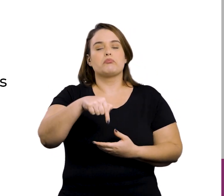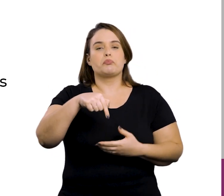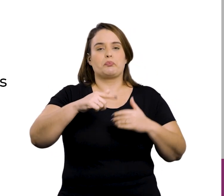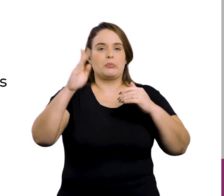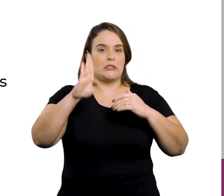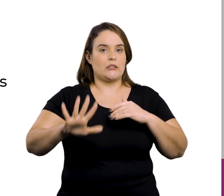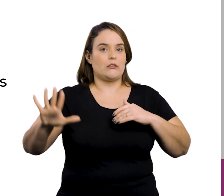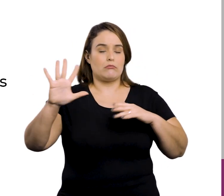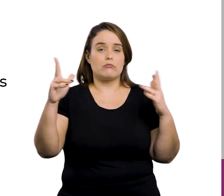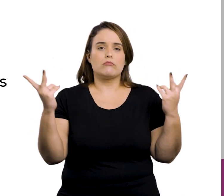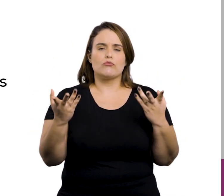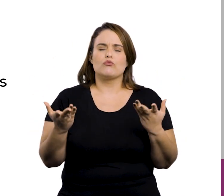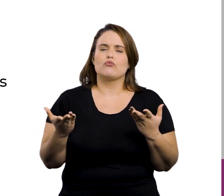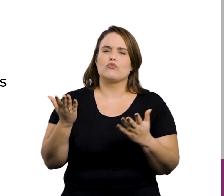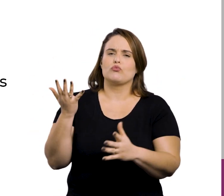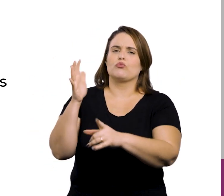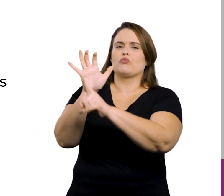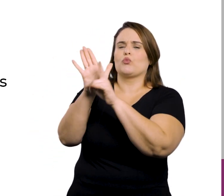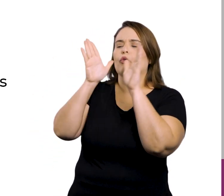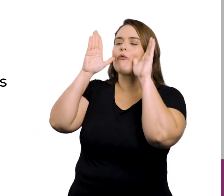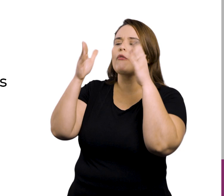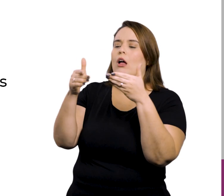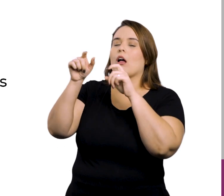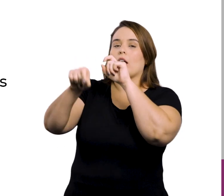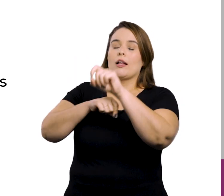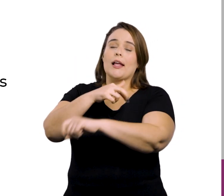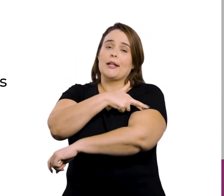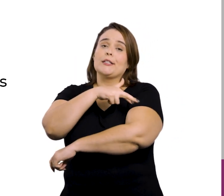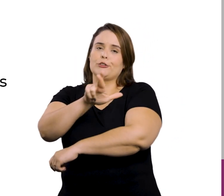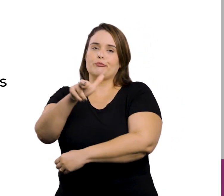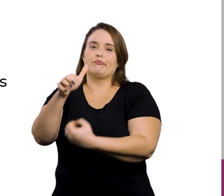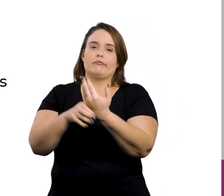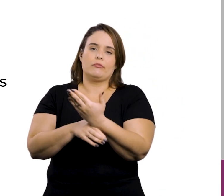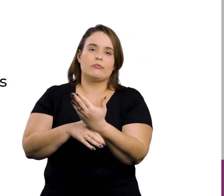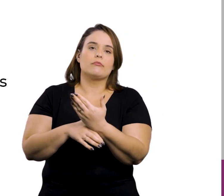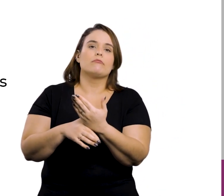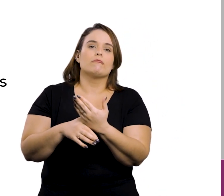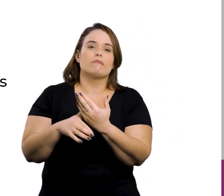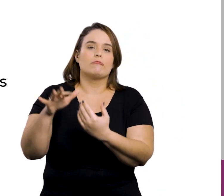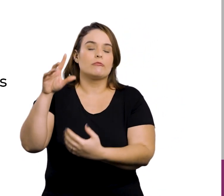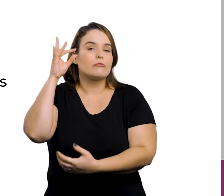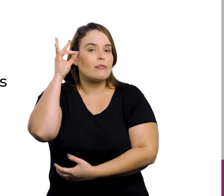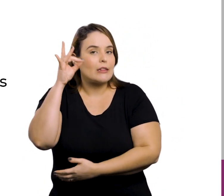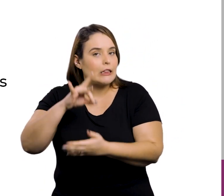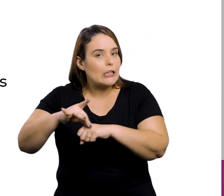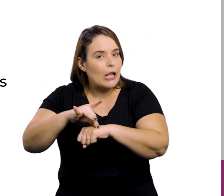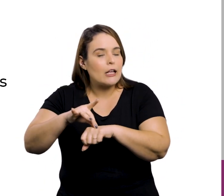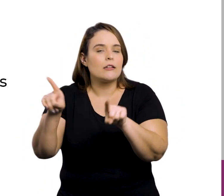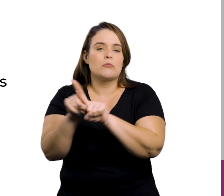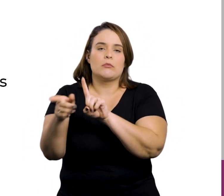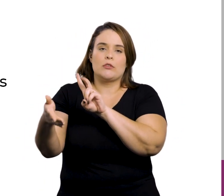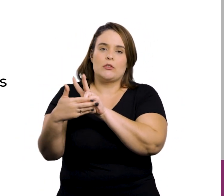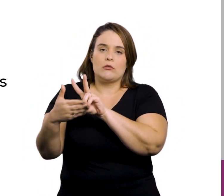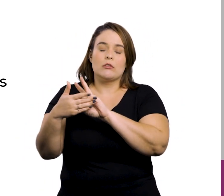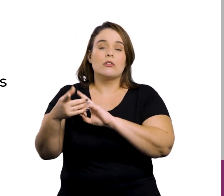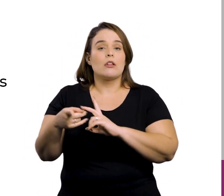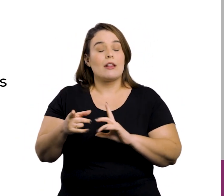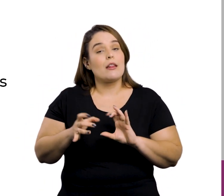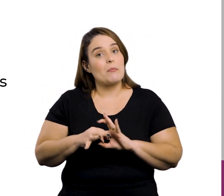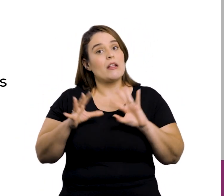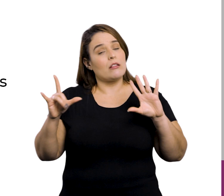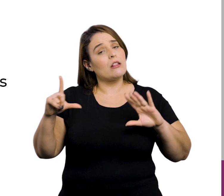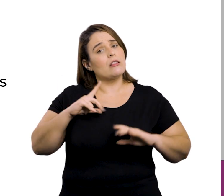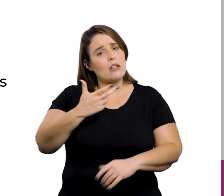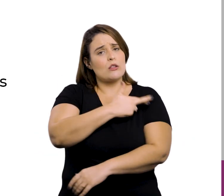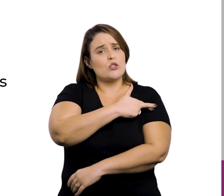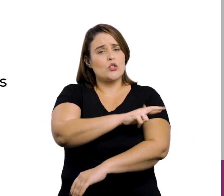direcionado seus ataques também para as religiões de origem negra e indígena. Apesar da liberdade de manifestar a religião